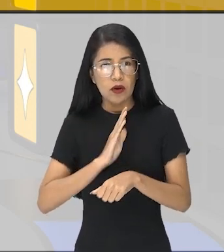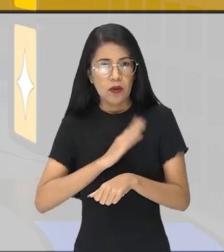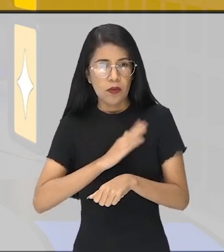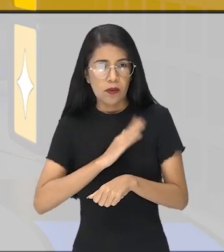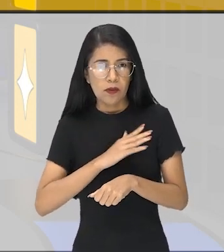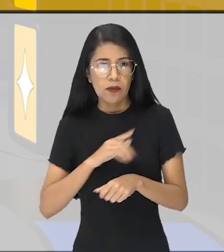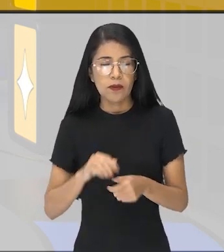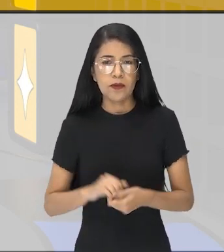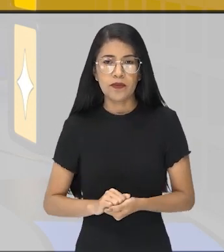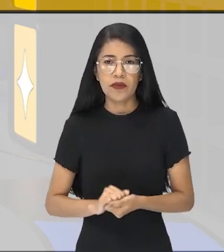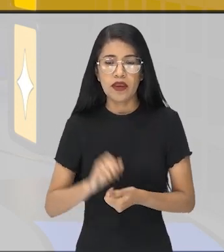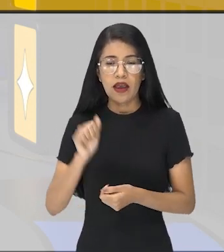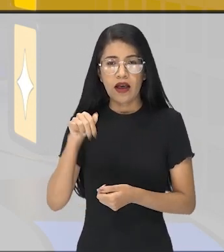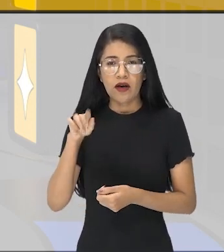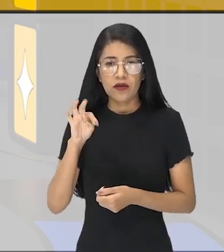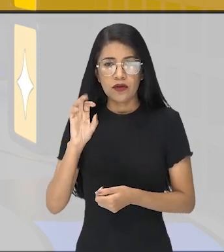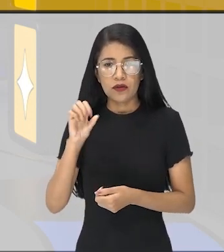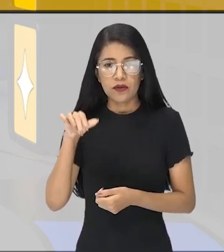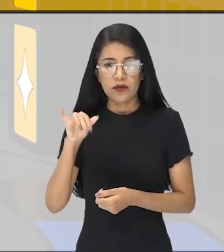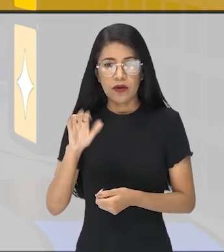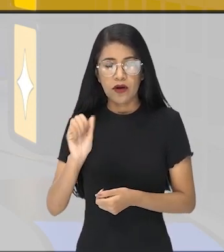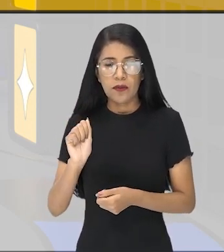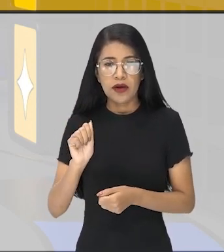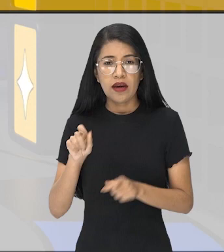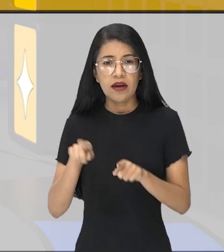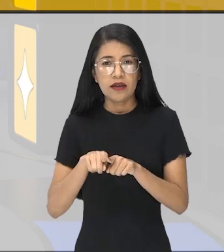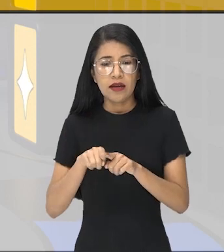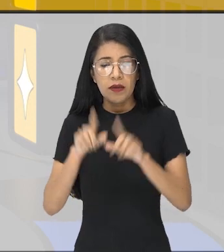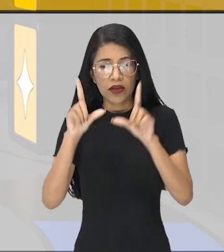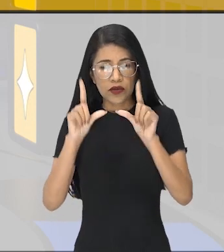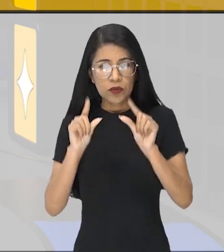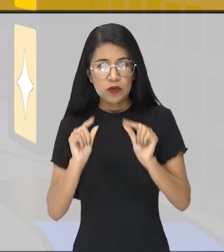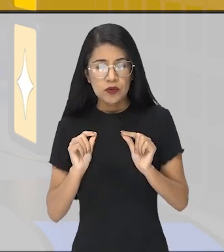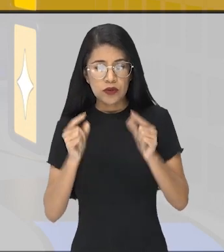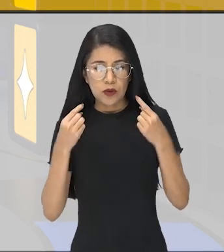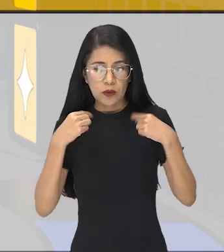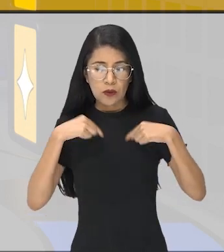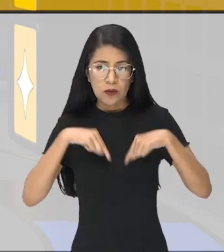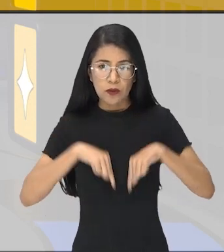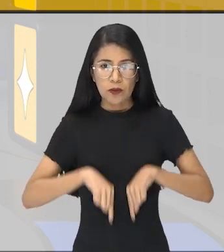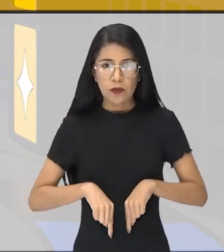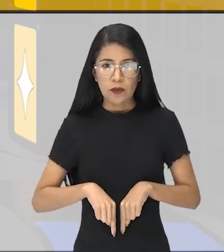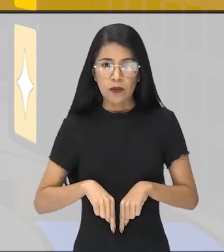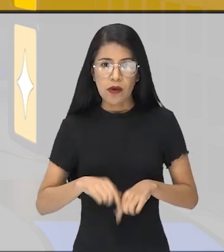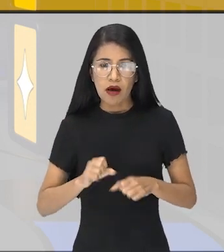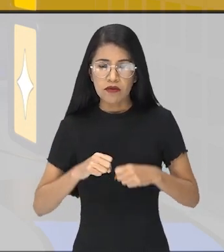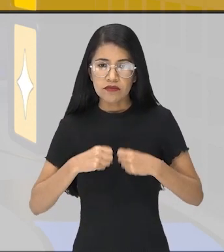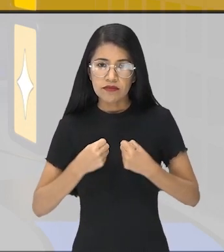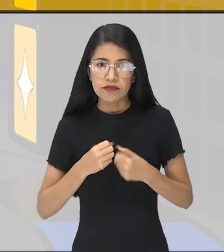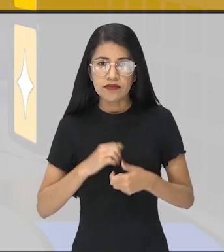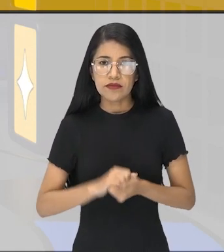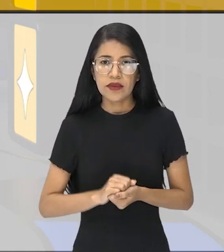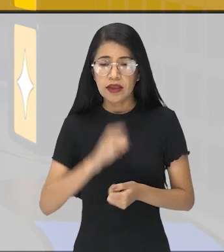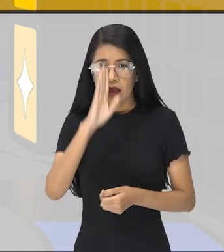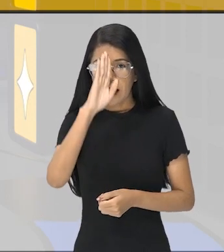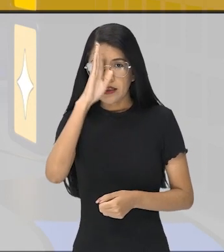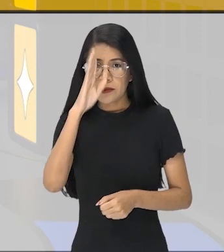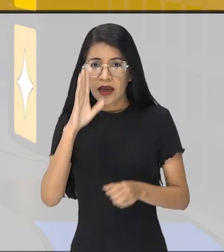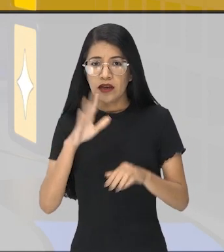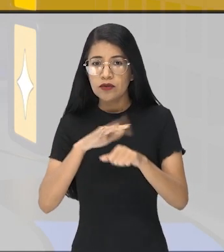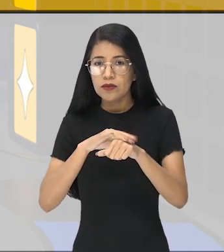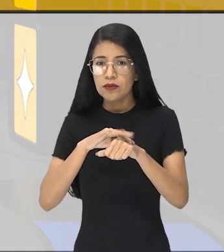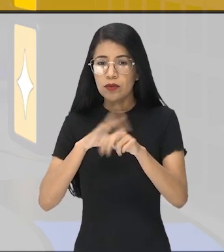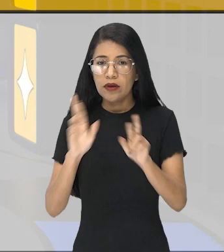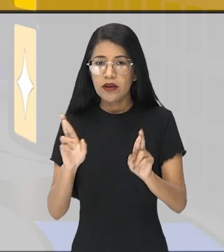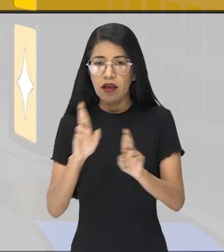neuropatia autonômica e queda da função imunológica. As principais comorbidades